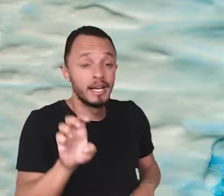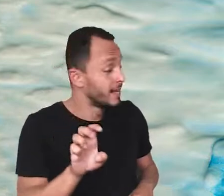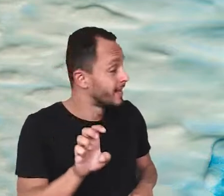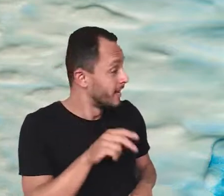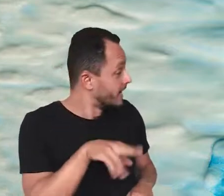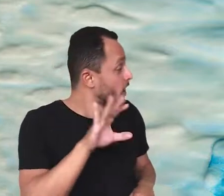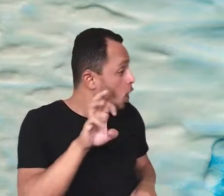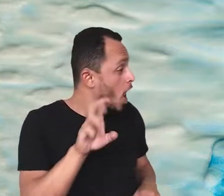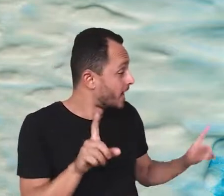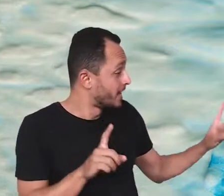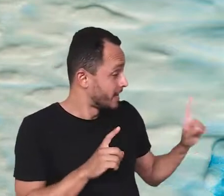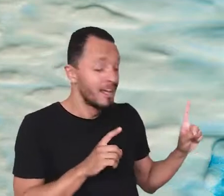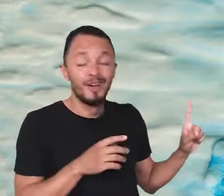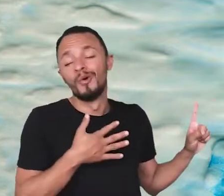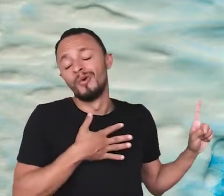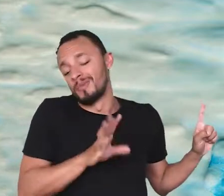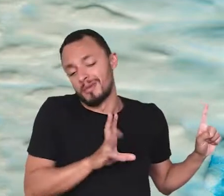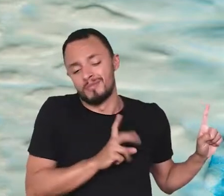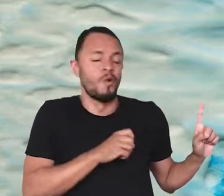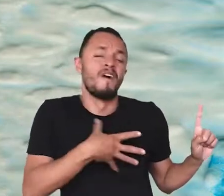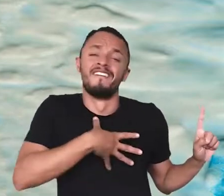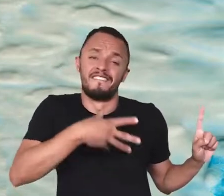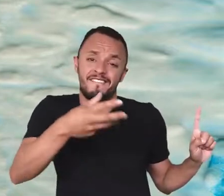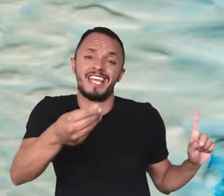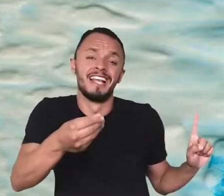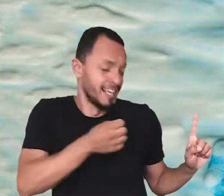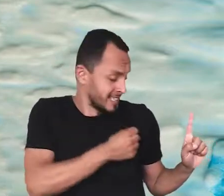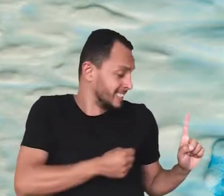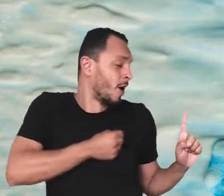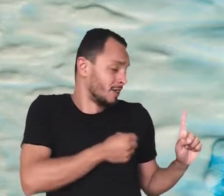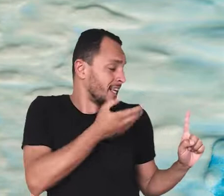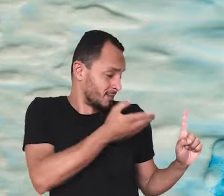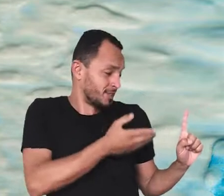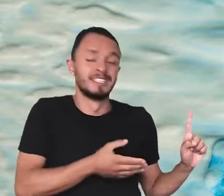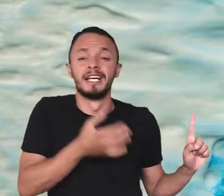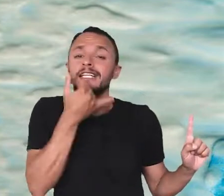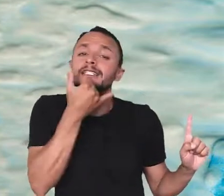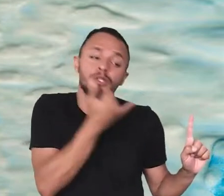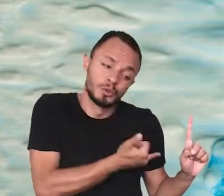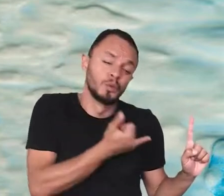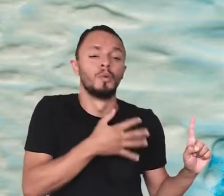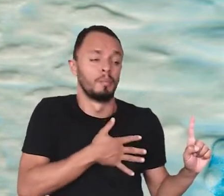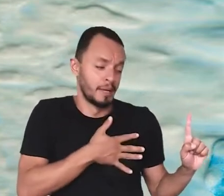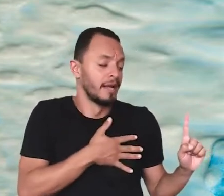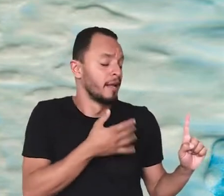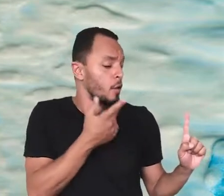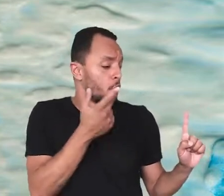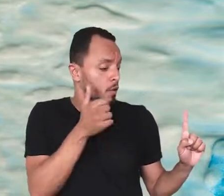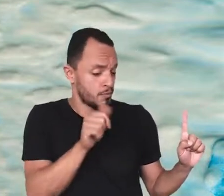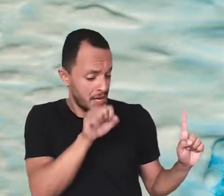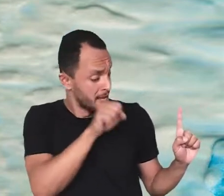Nicole, oh, meu amor! Minha filha, que saudade! Perdoa sua mãe,